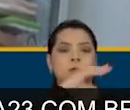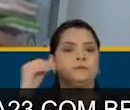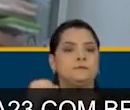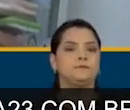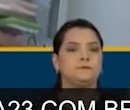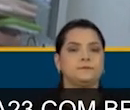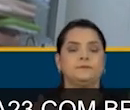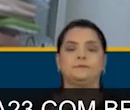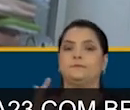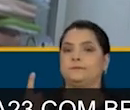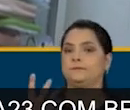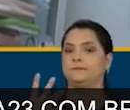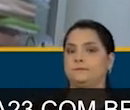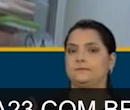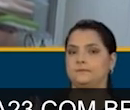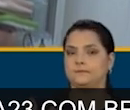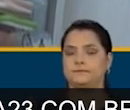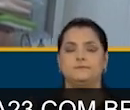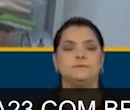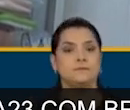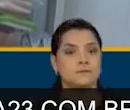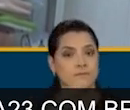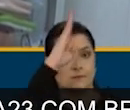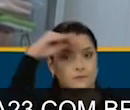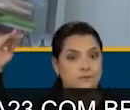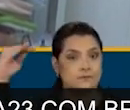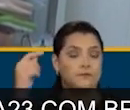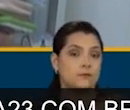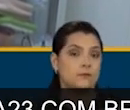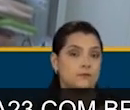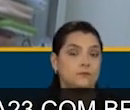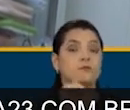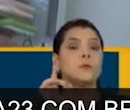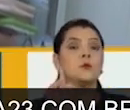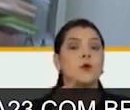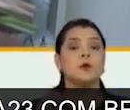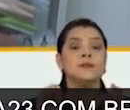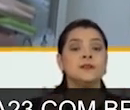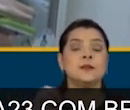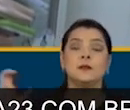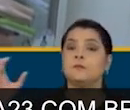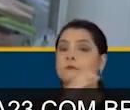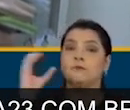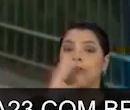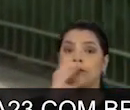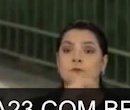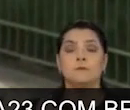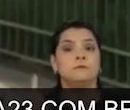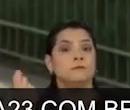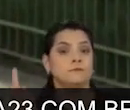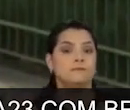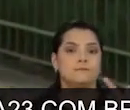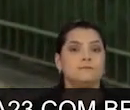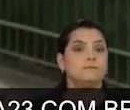a 14 anos de idade para adultos a vacina só é indicada em situações excepcionais como